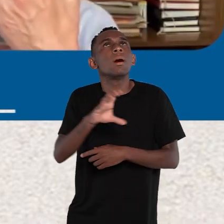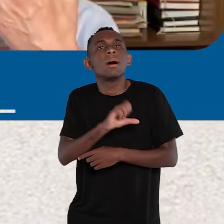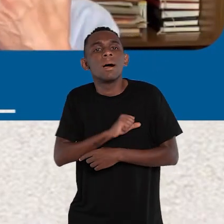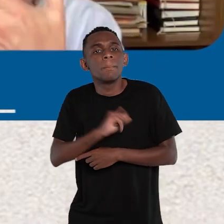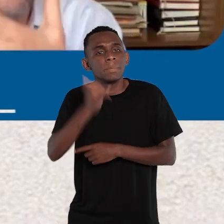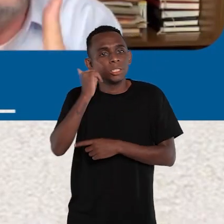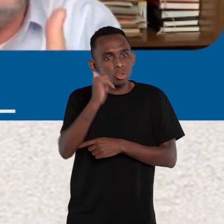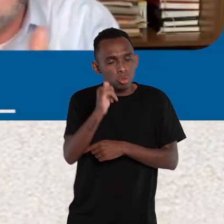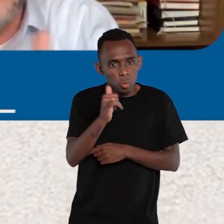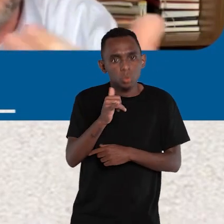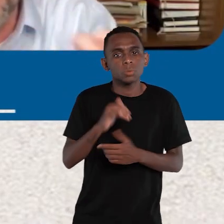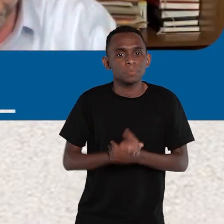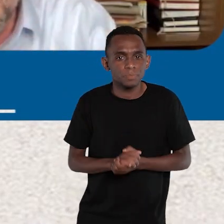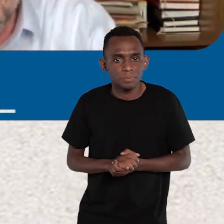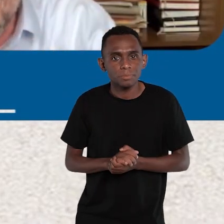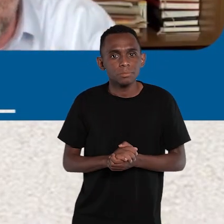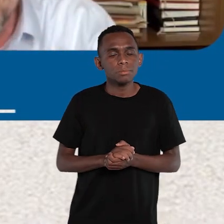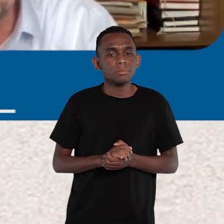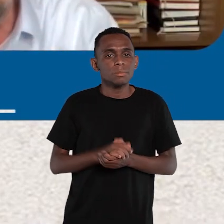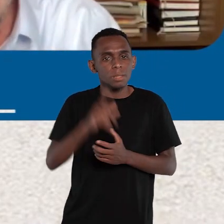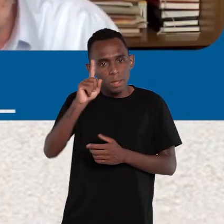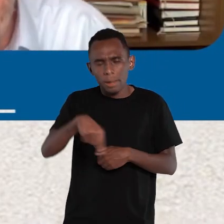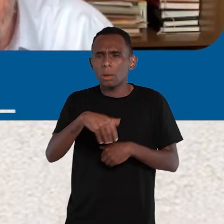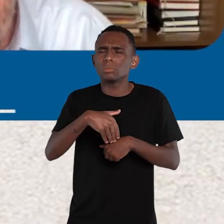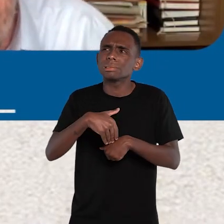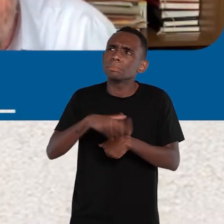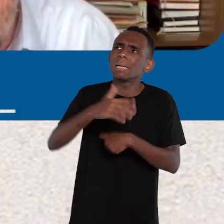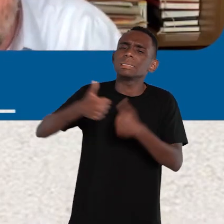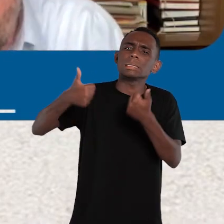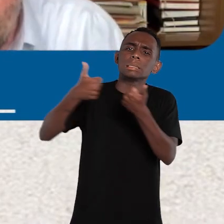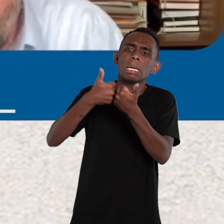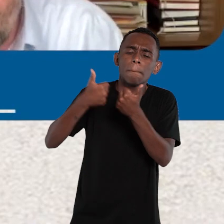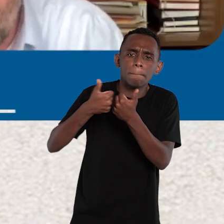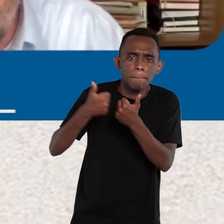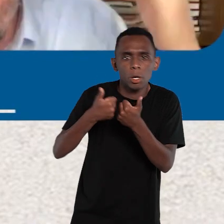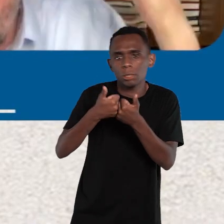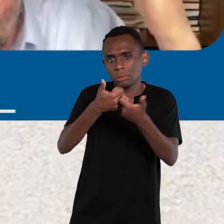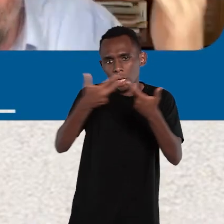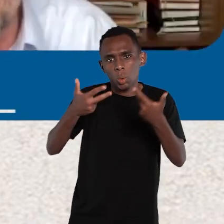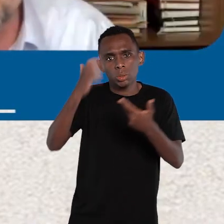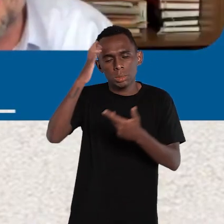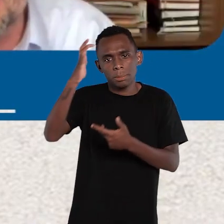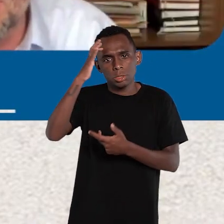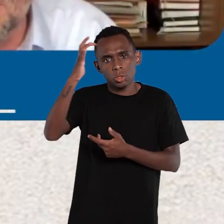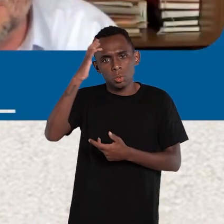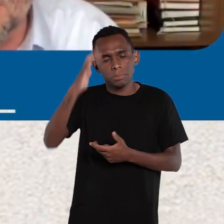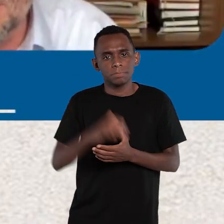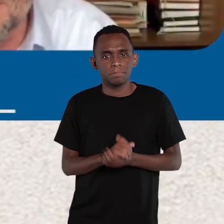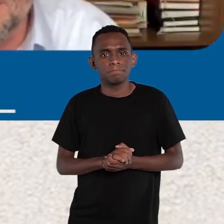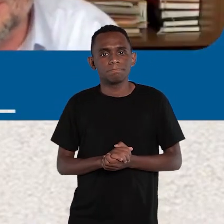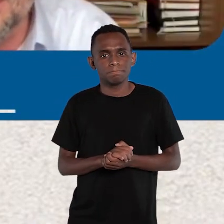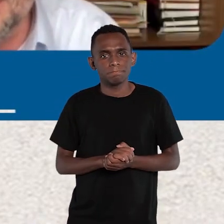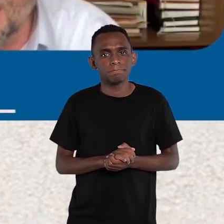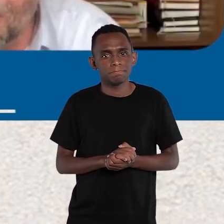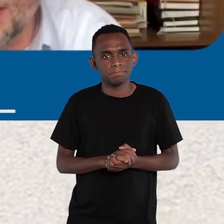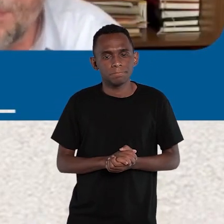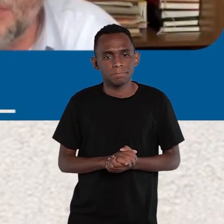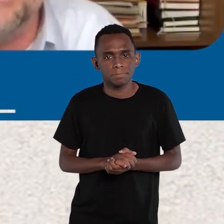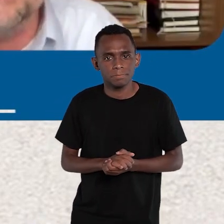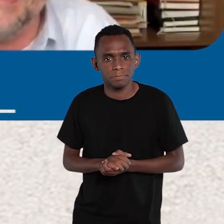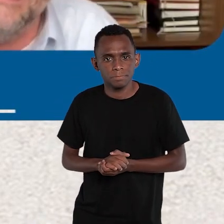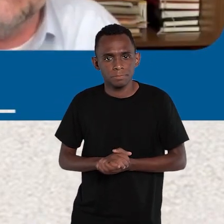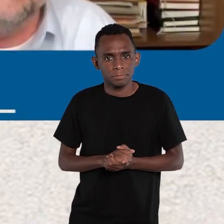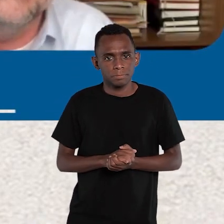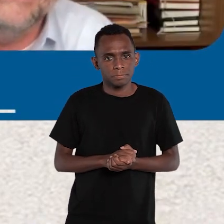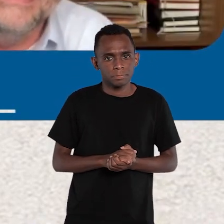esse conto ele é um dos que estão mais próximos no papel daquilo que foi imaginado. É uma